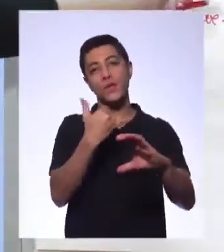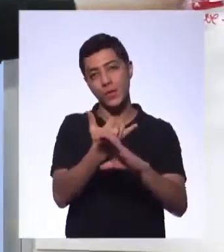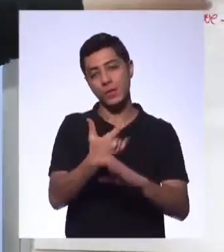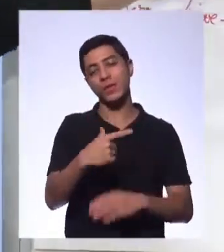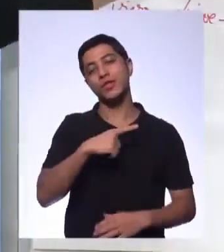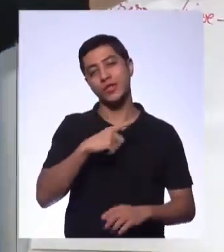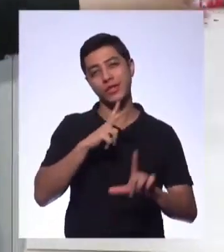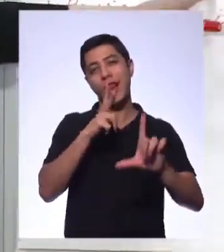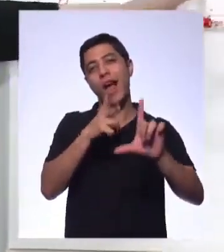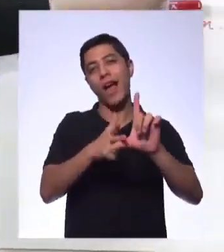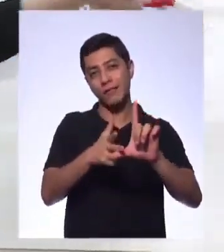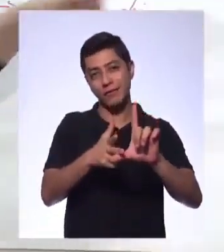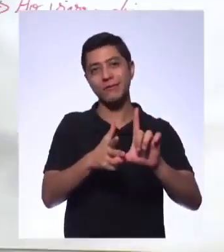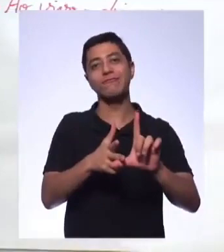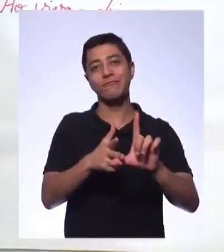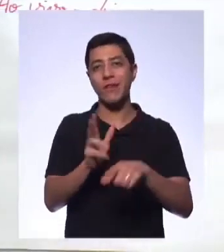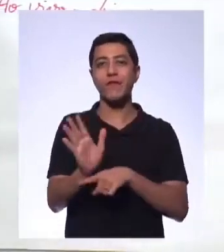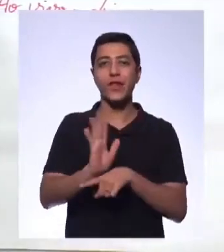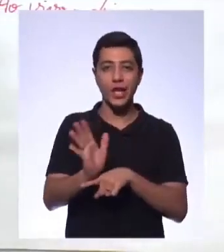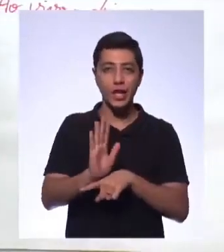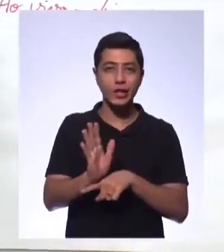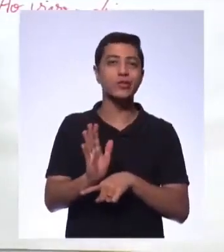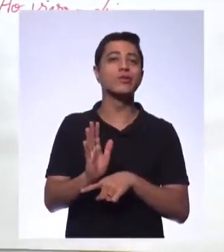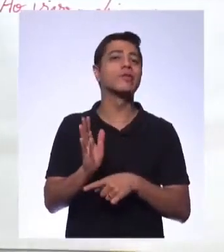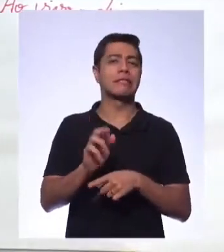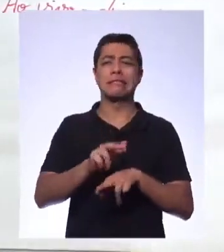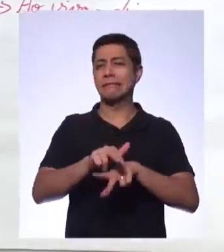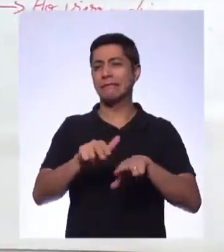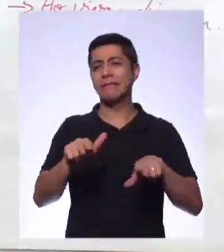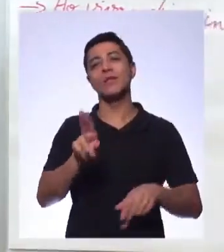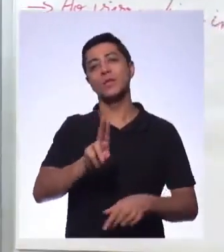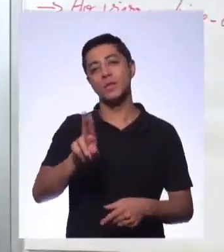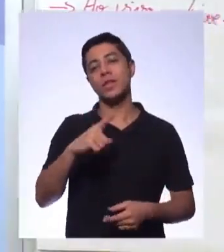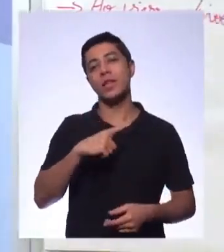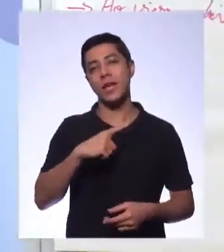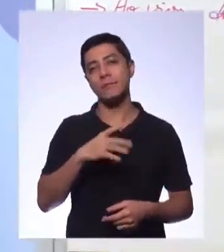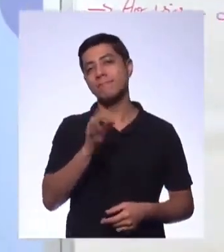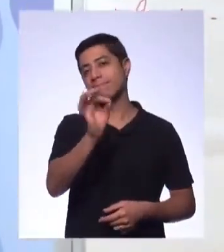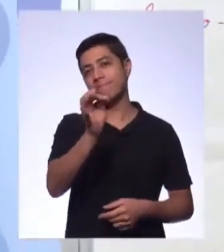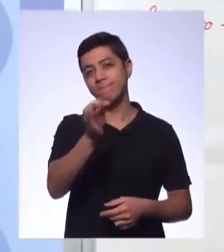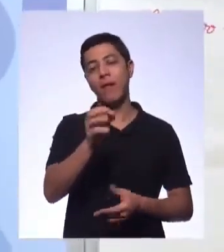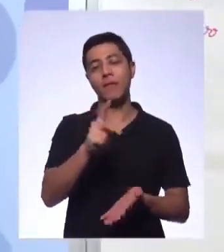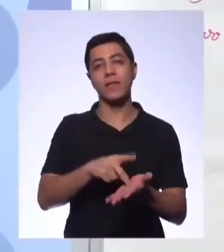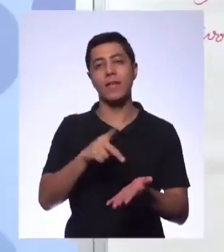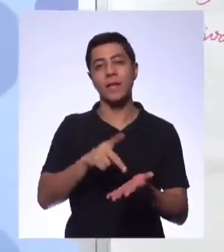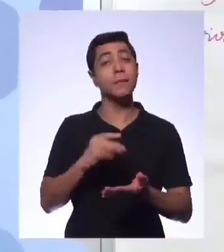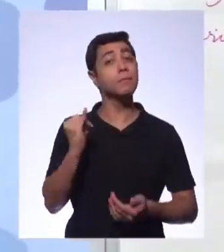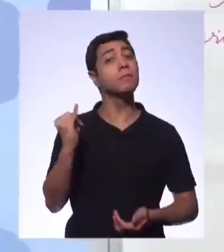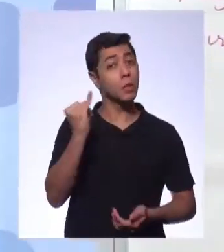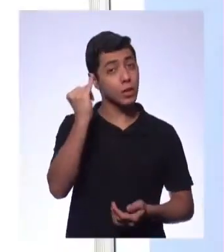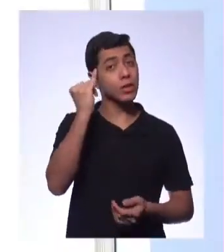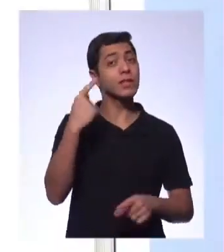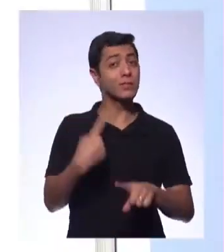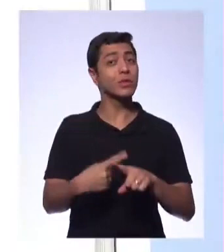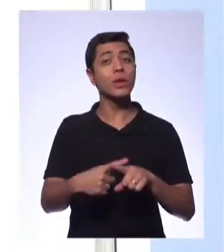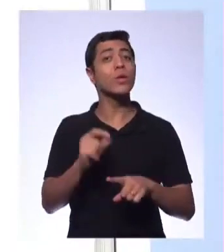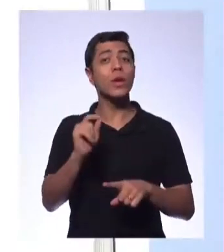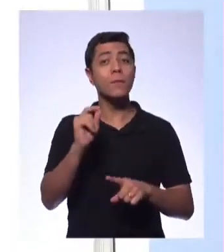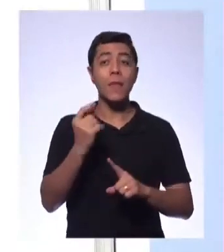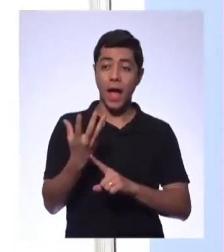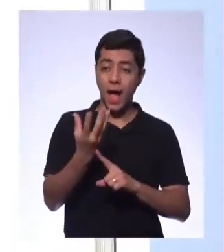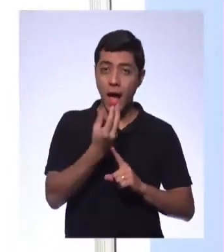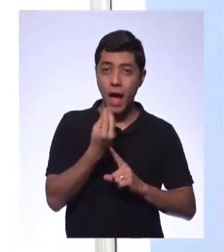nas lives, né? Esses vídeos, saraus, né? O pessoal está utilizando bastante, tá? E é bem importante, né, na divulgação do trabalho artístico,